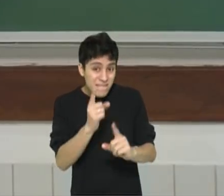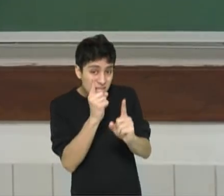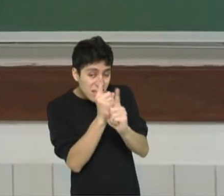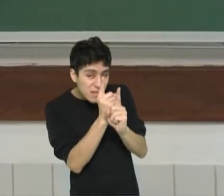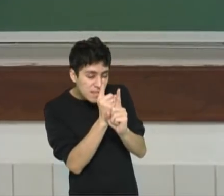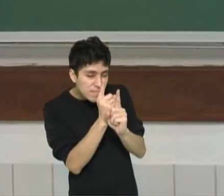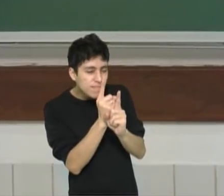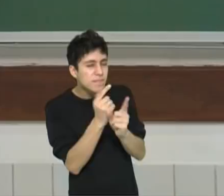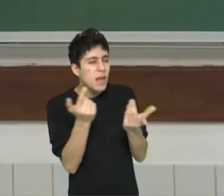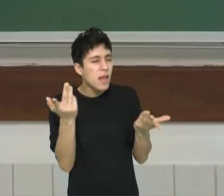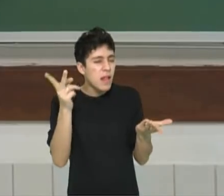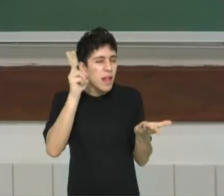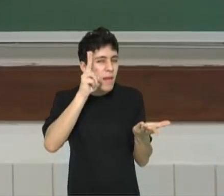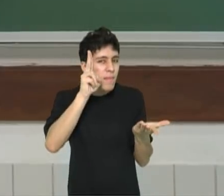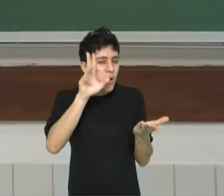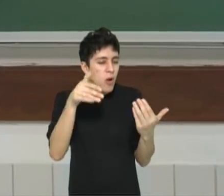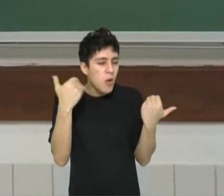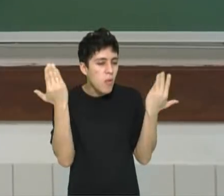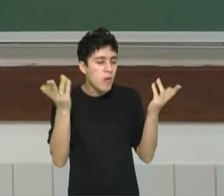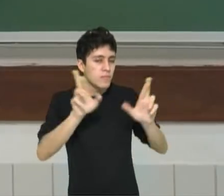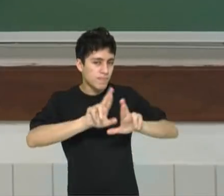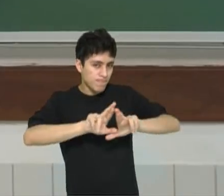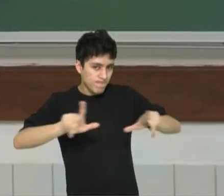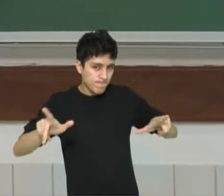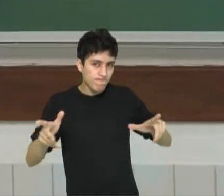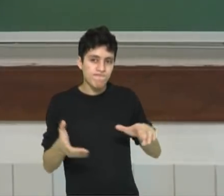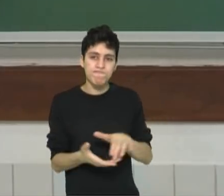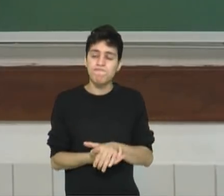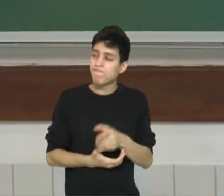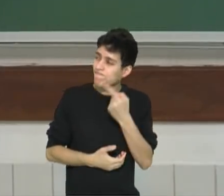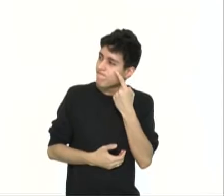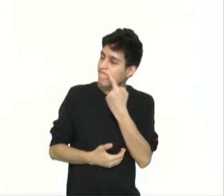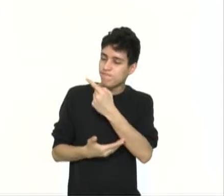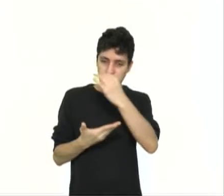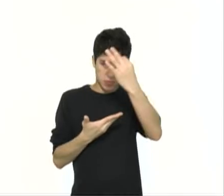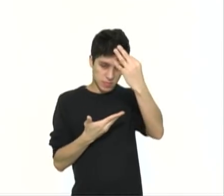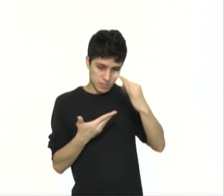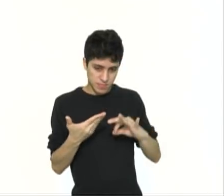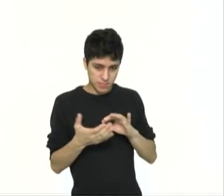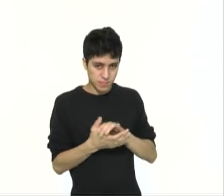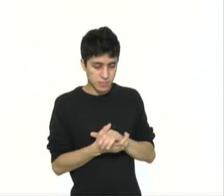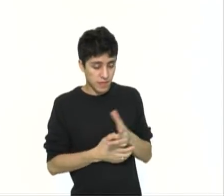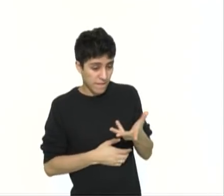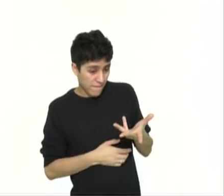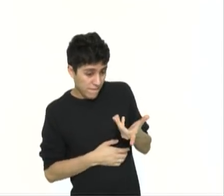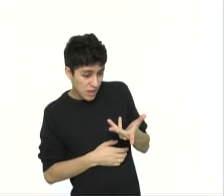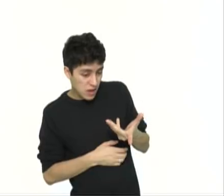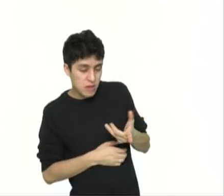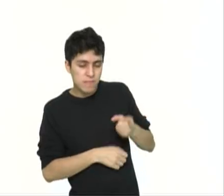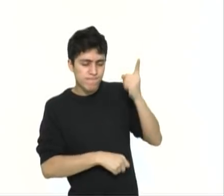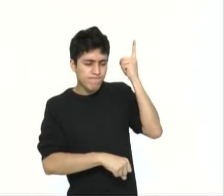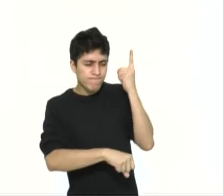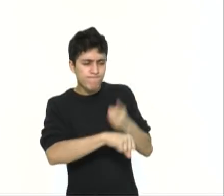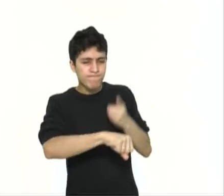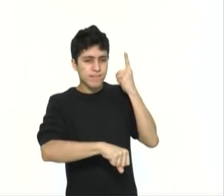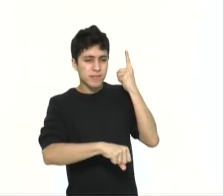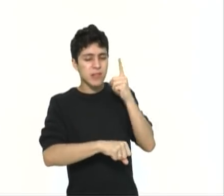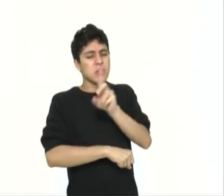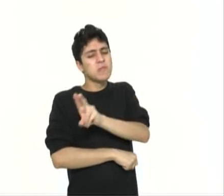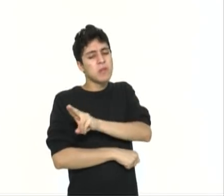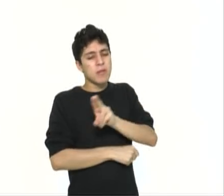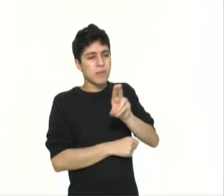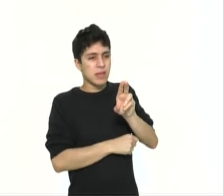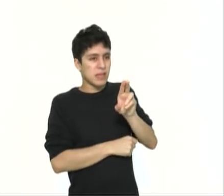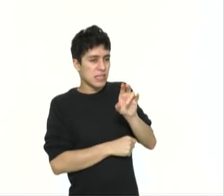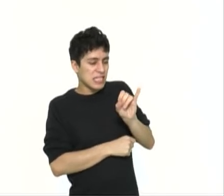Encontrou? Lembrou qual é a diferença? Então vamos corrigir. Então, velocidade instantânea, o próprio nome já